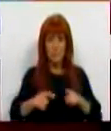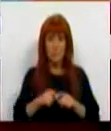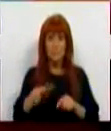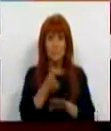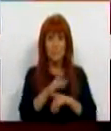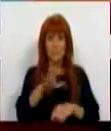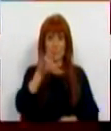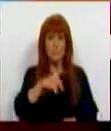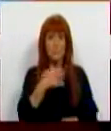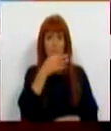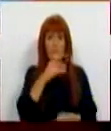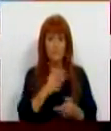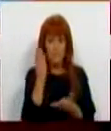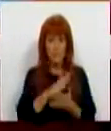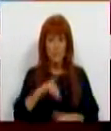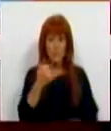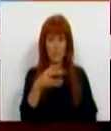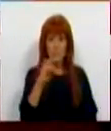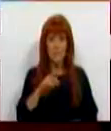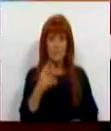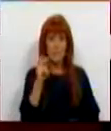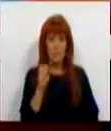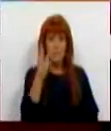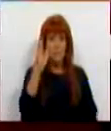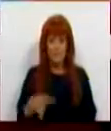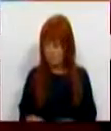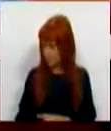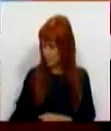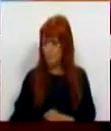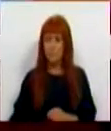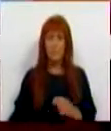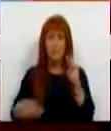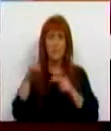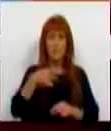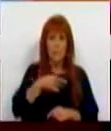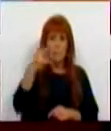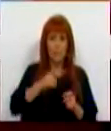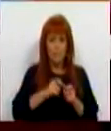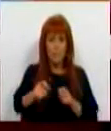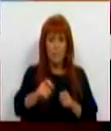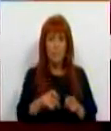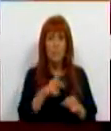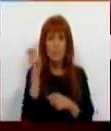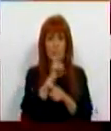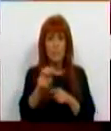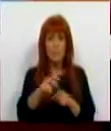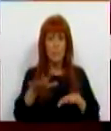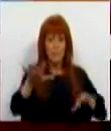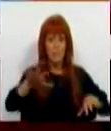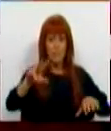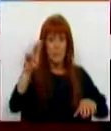Lisboa, falamos em, a partir de 2018 e em 3 anos, construir 9 quilómetros de linha de metro nestas